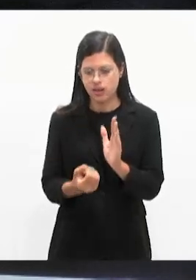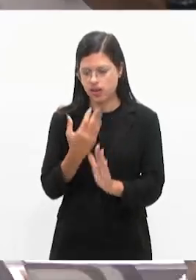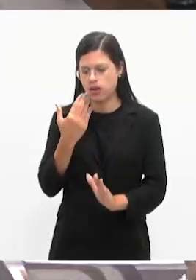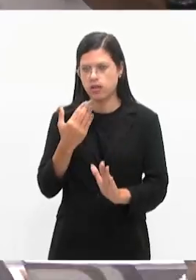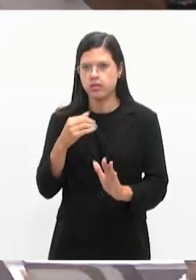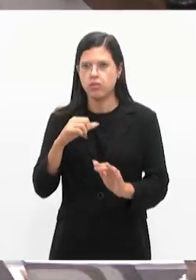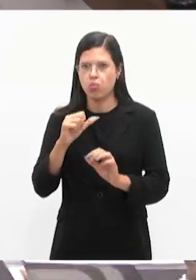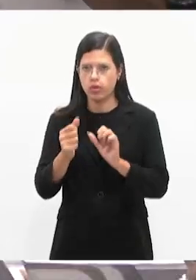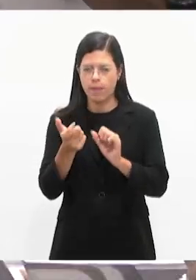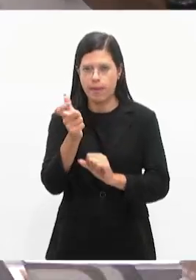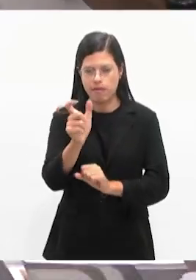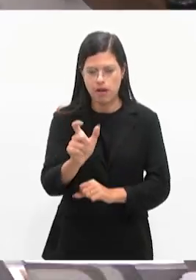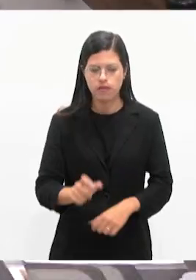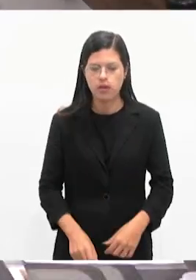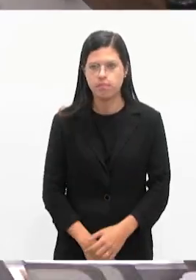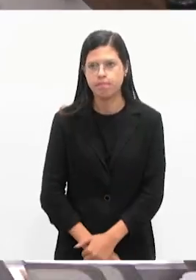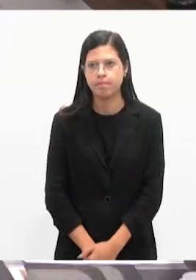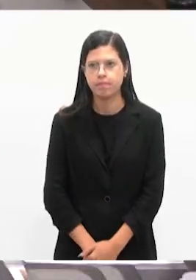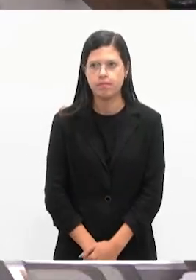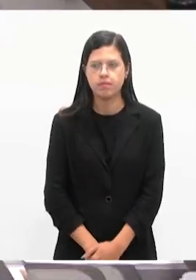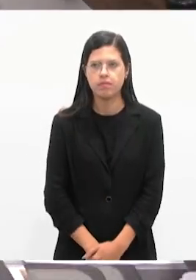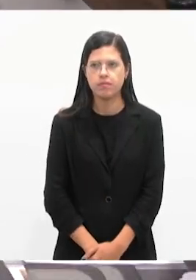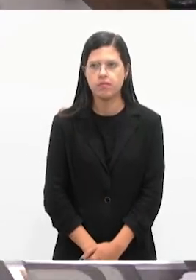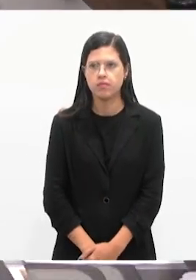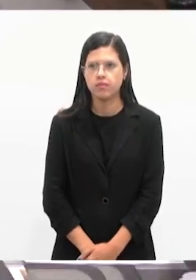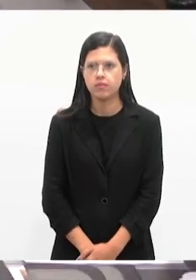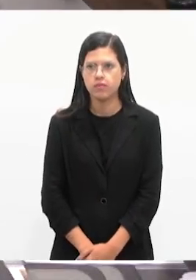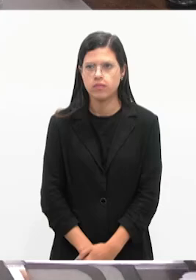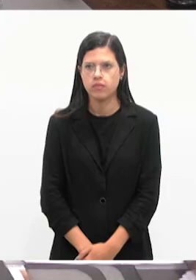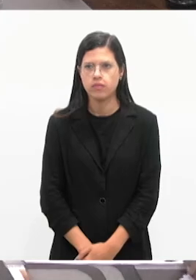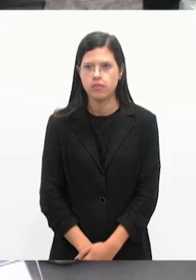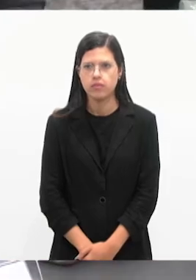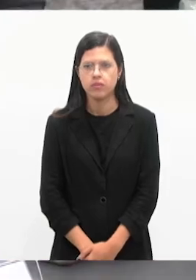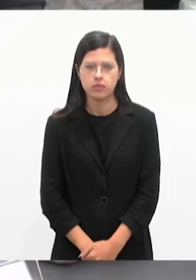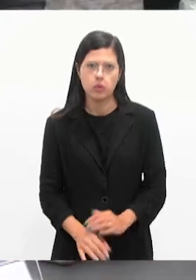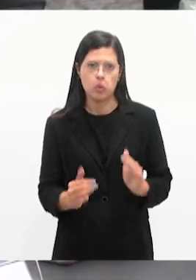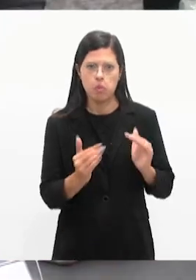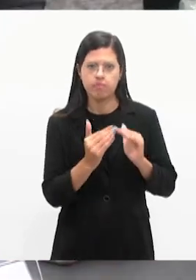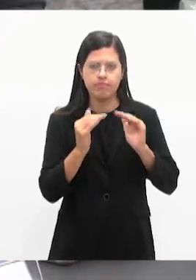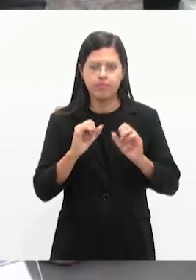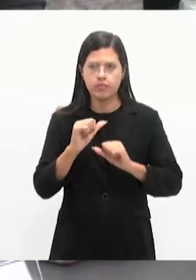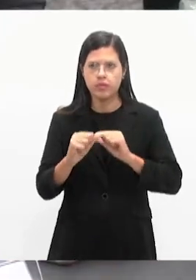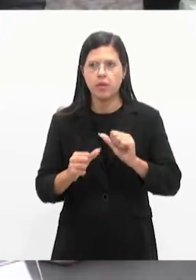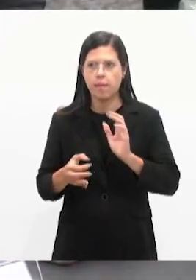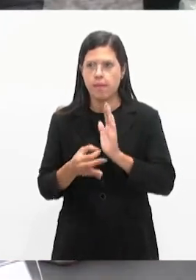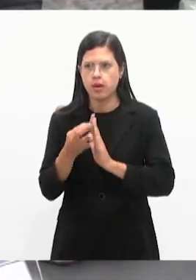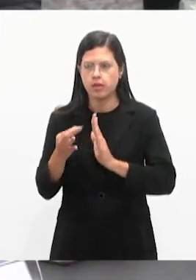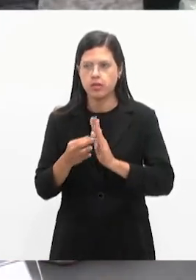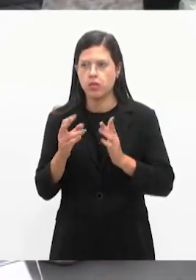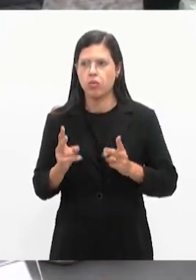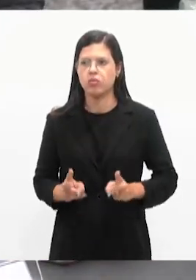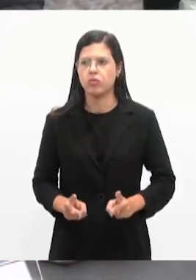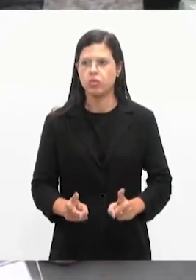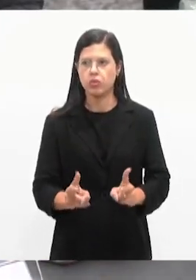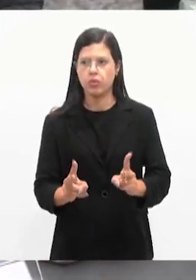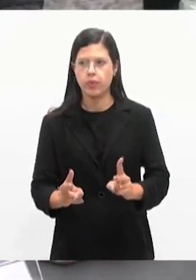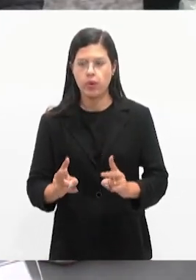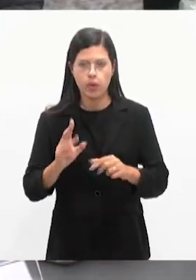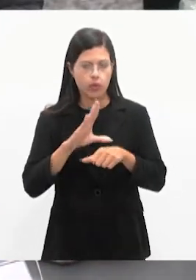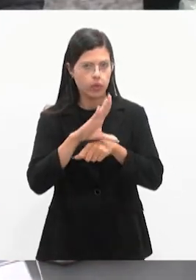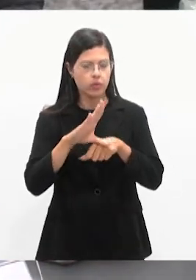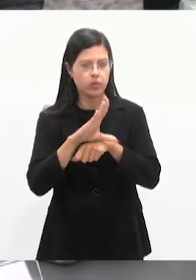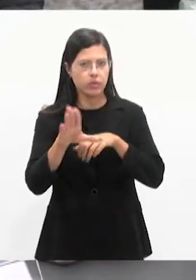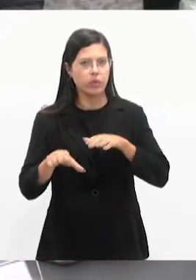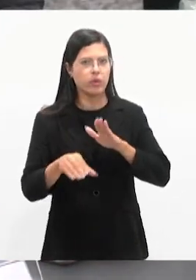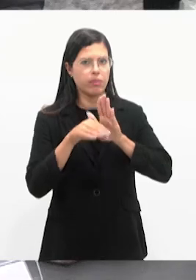Concordo, acatamos a... Então, vamos alterar para instituir. Então, o parecer continua pela constitucionalidade com